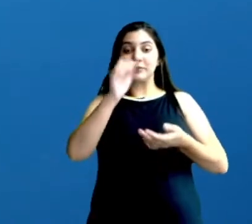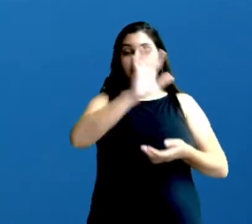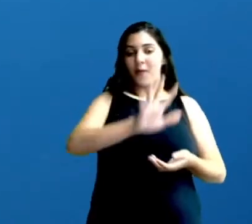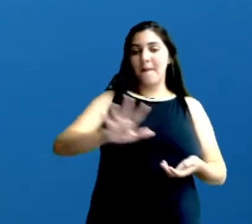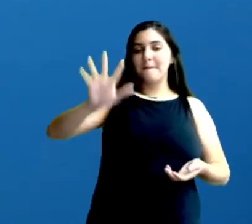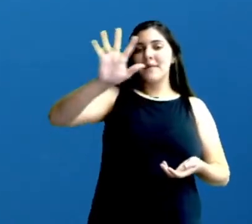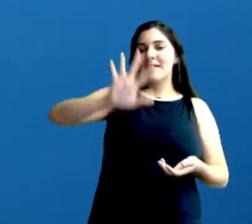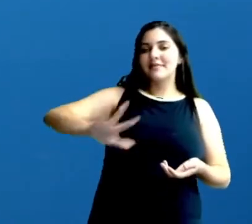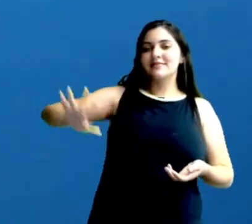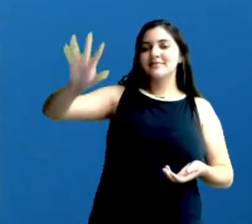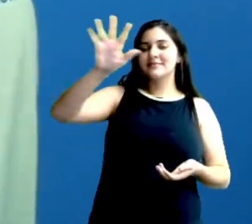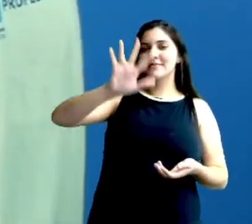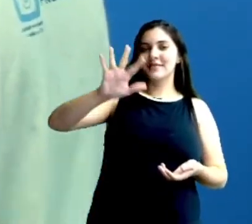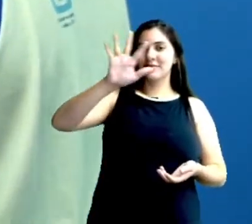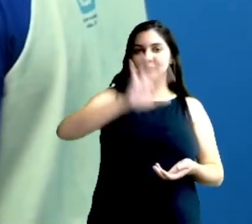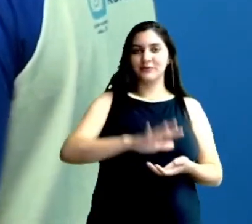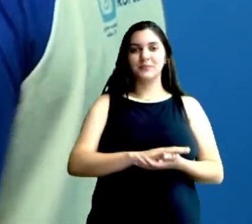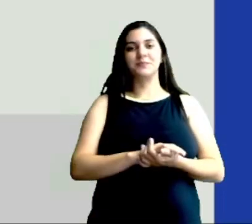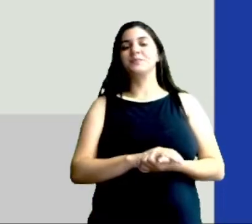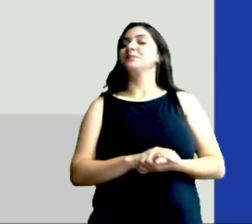paisagem. Vamos lá?